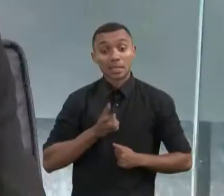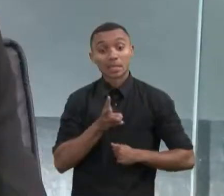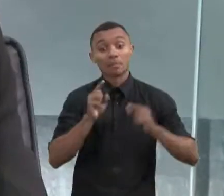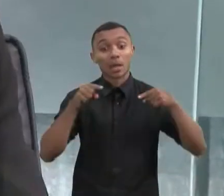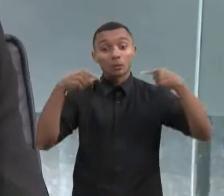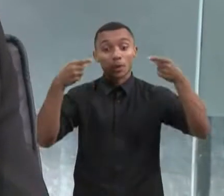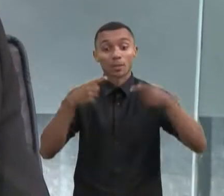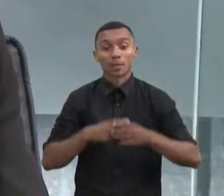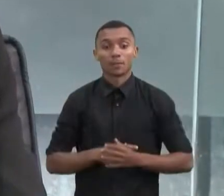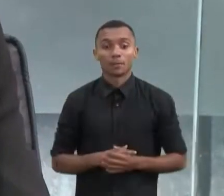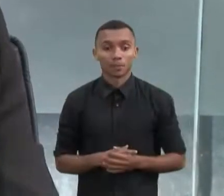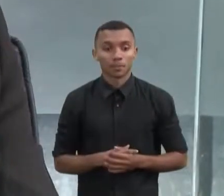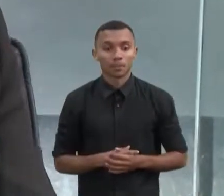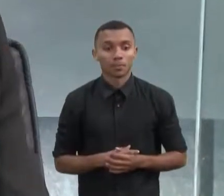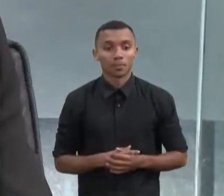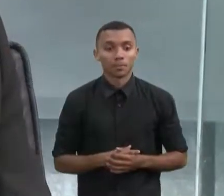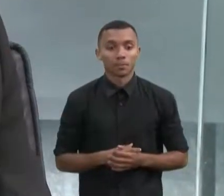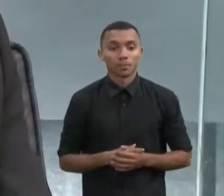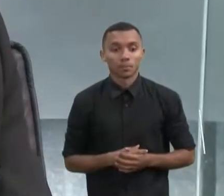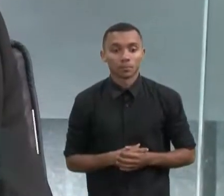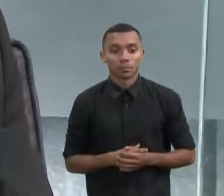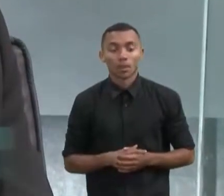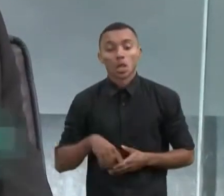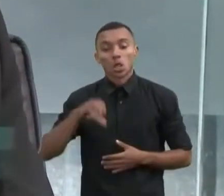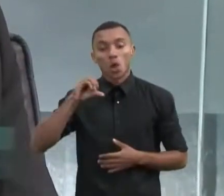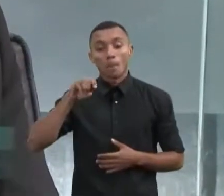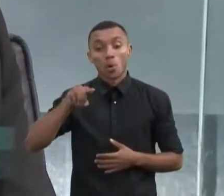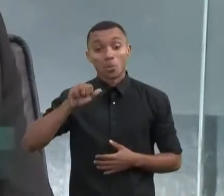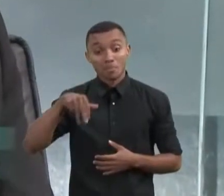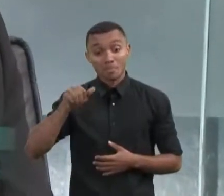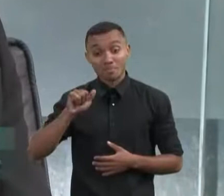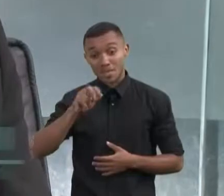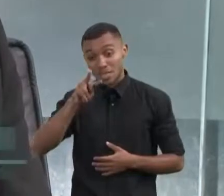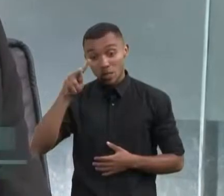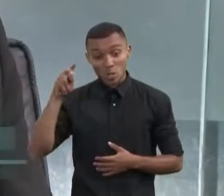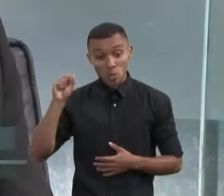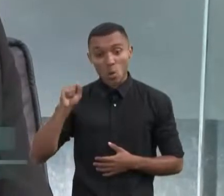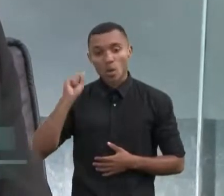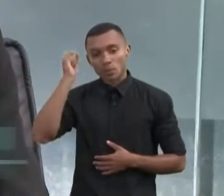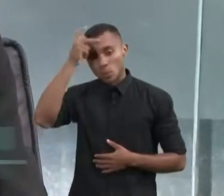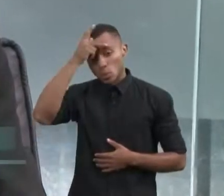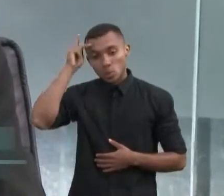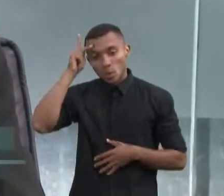atualizado. O estado do Ceará tem 9 milhões e 300 mil pessoas, estimativa do IBGE.